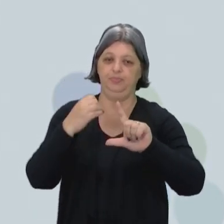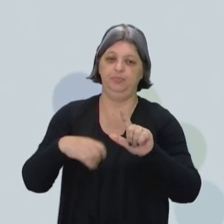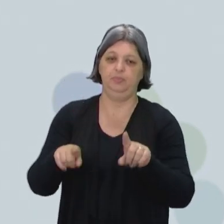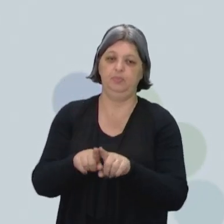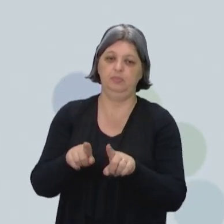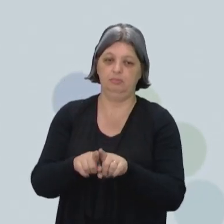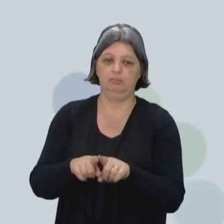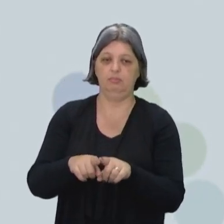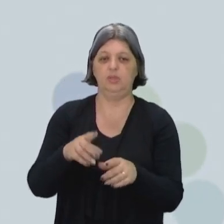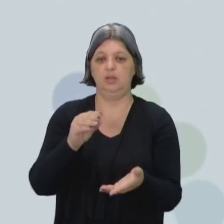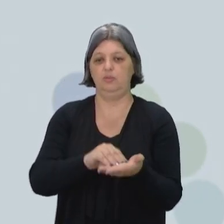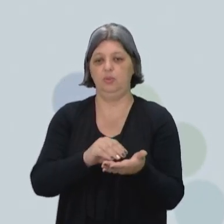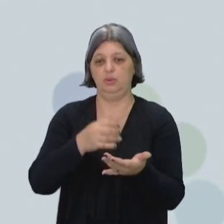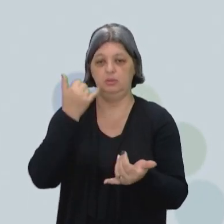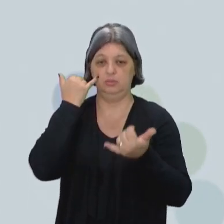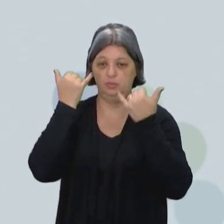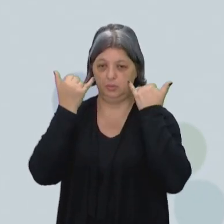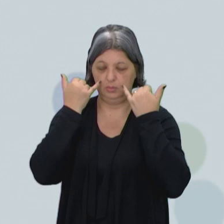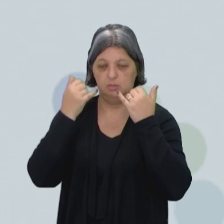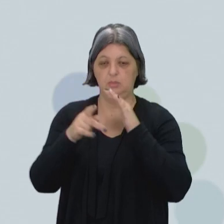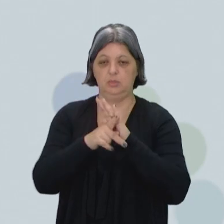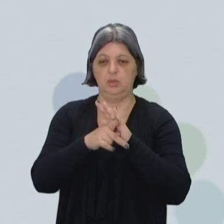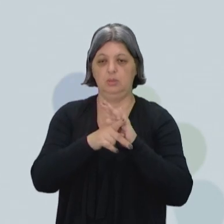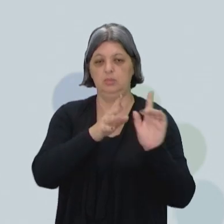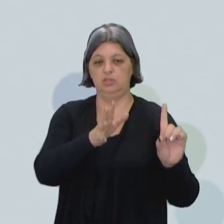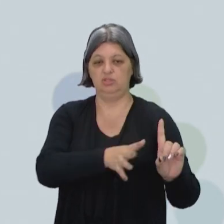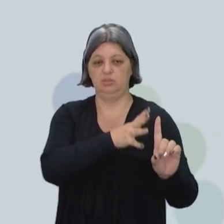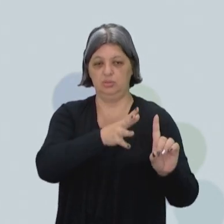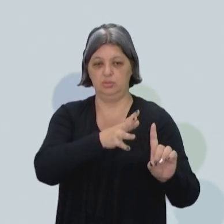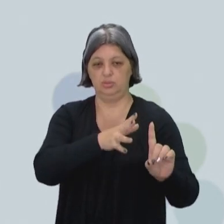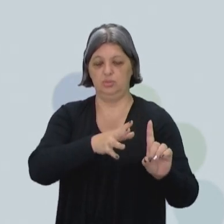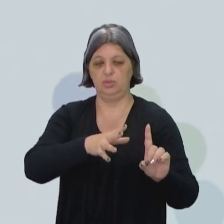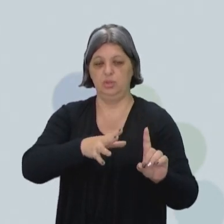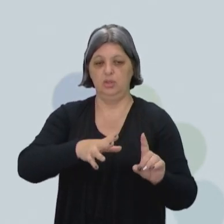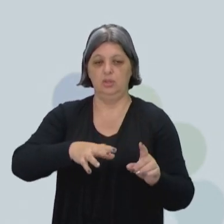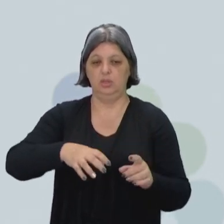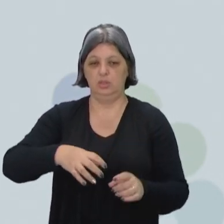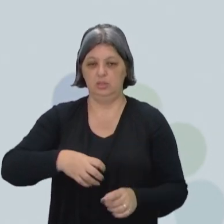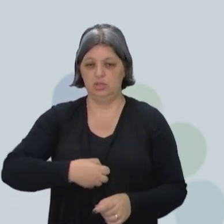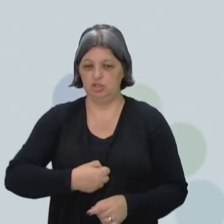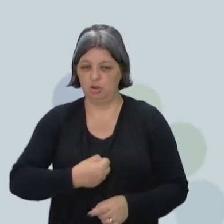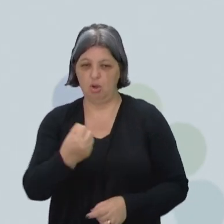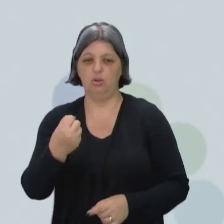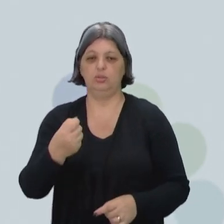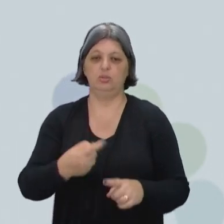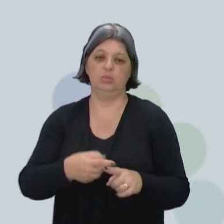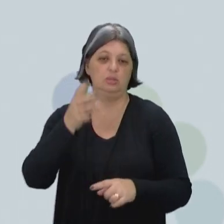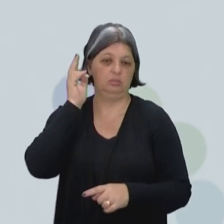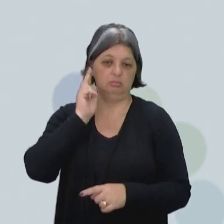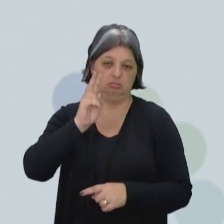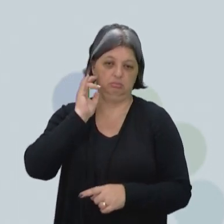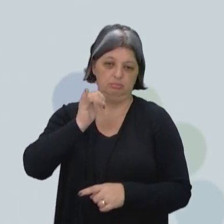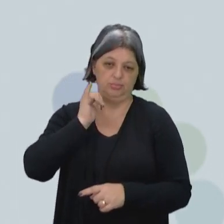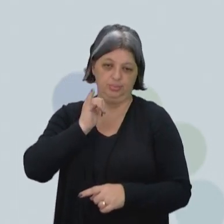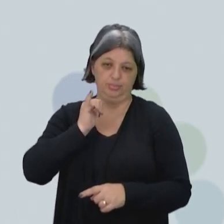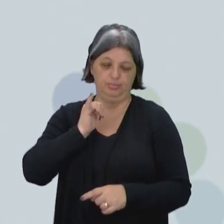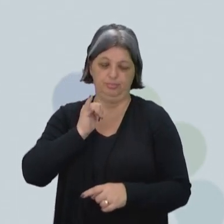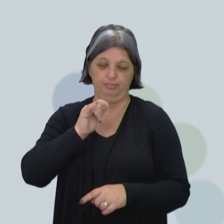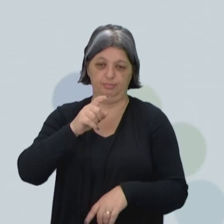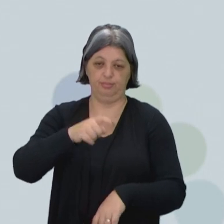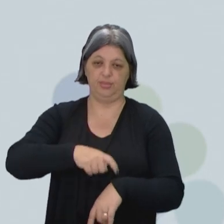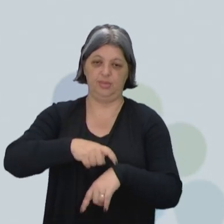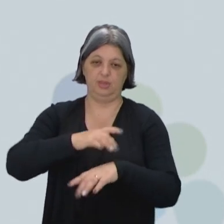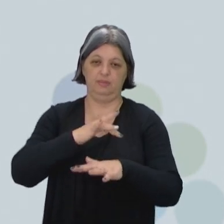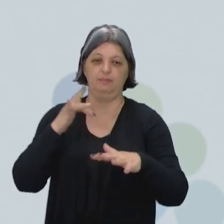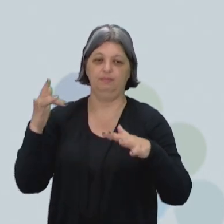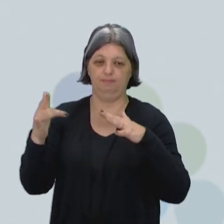ao discurso de ódio e construam narrativas midiáticas dedicadas a alguma causa ou serviço. Aí está o final que eu